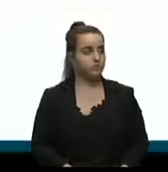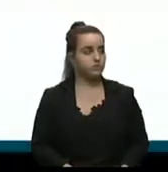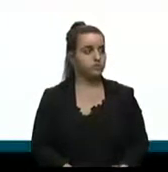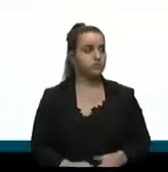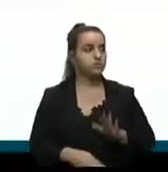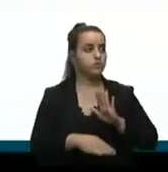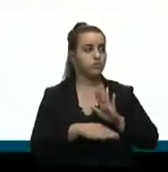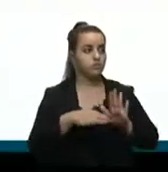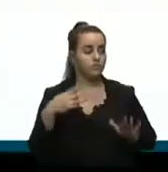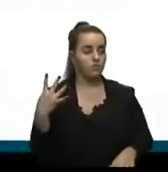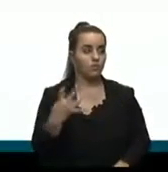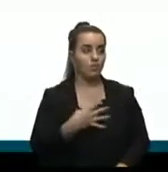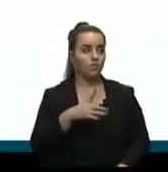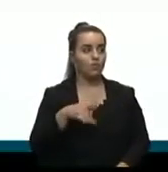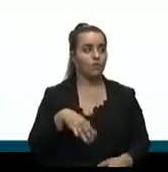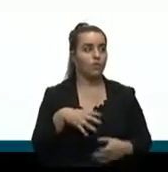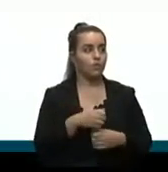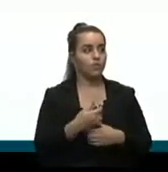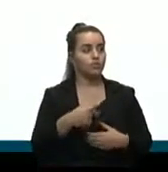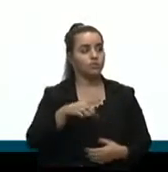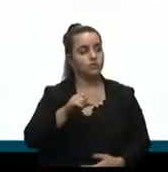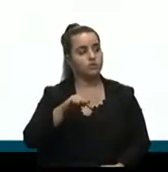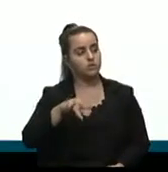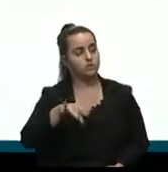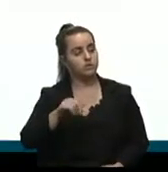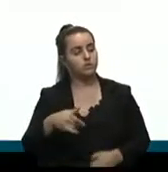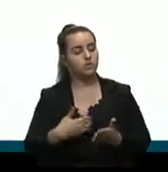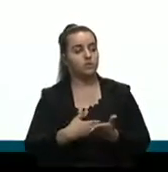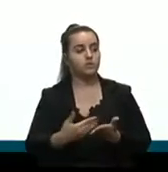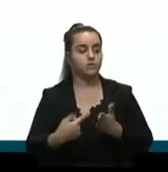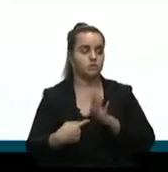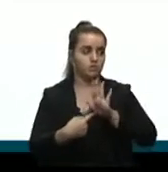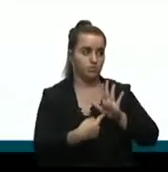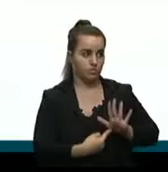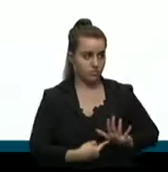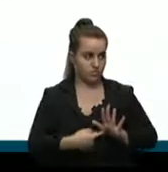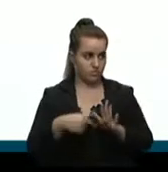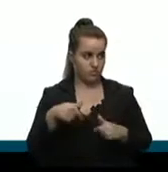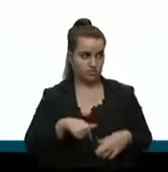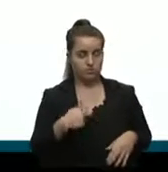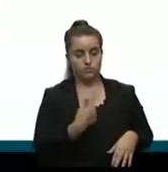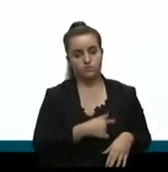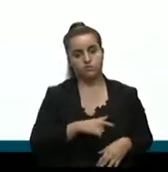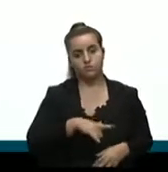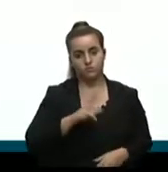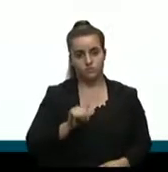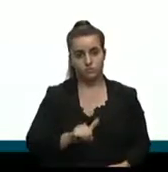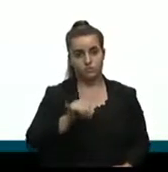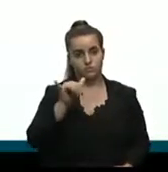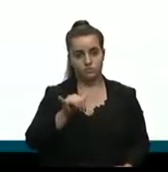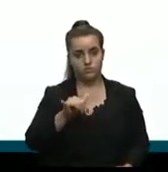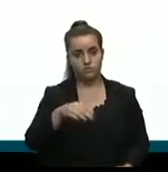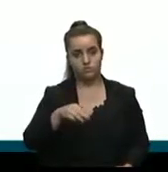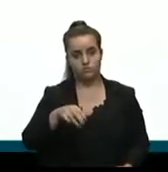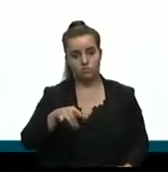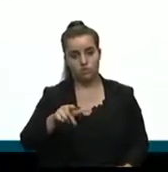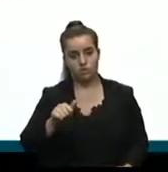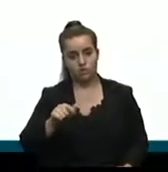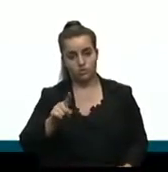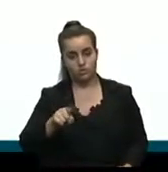Passo 4, calcular a estatística a partir da amostra. Aqui, então, nós temos que a